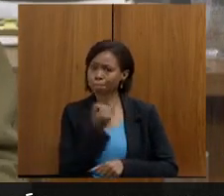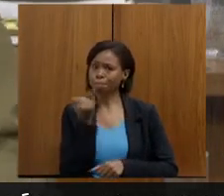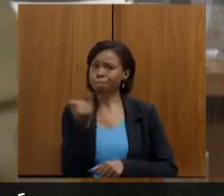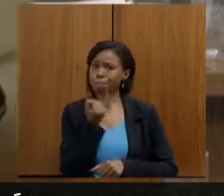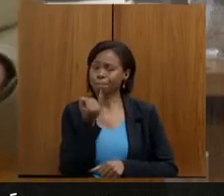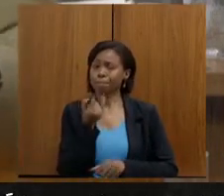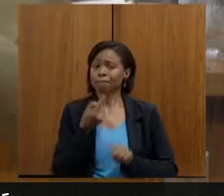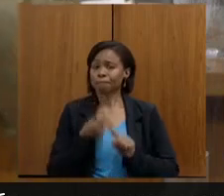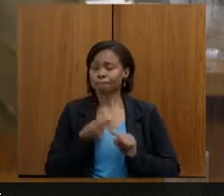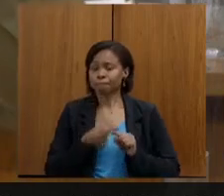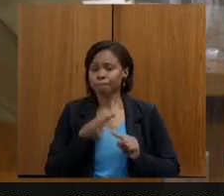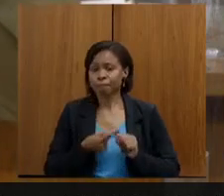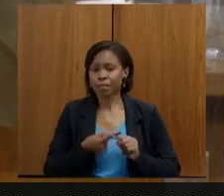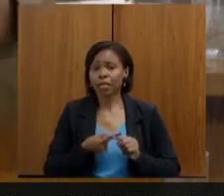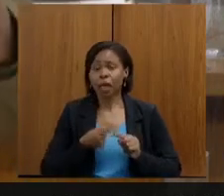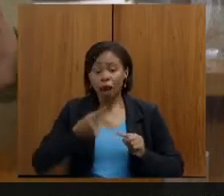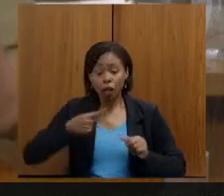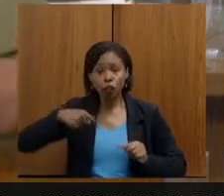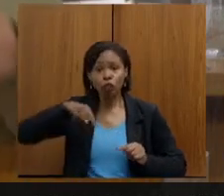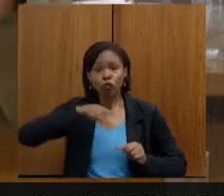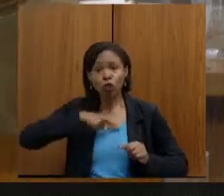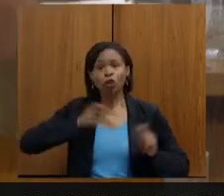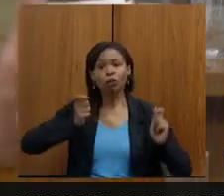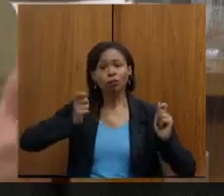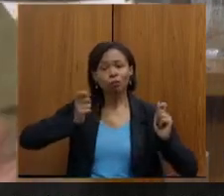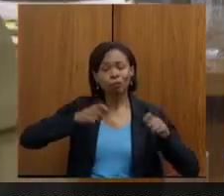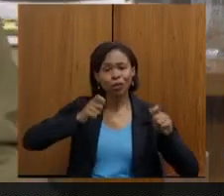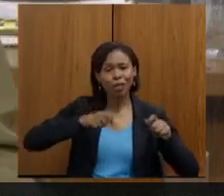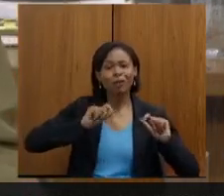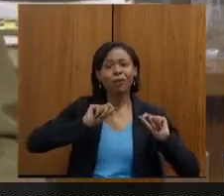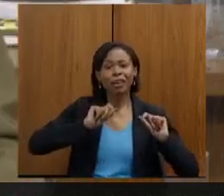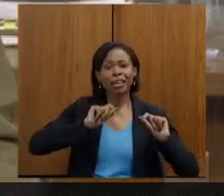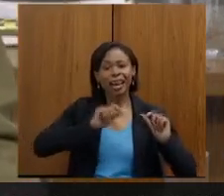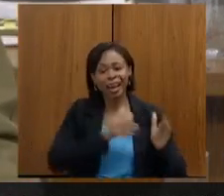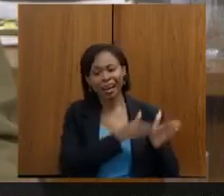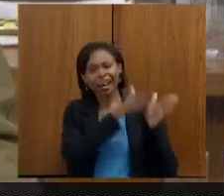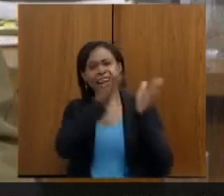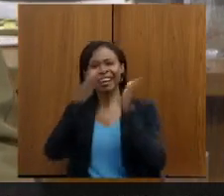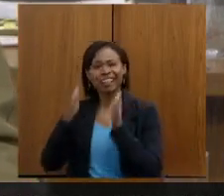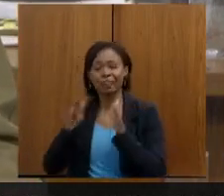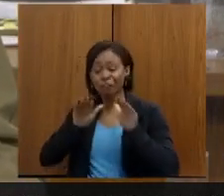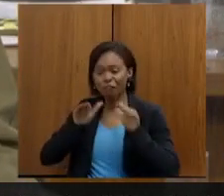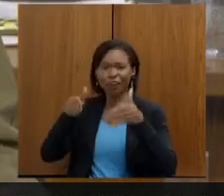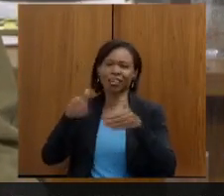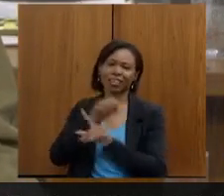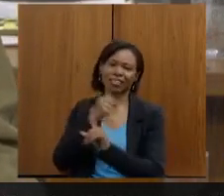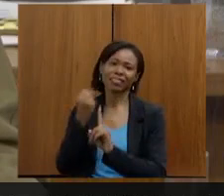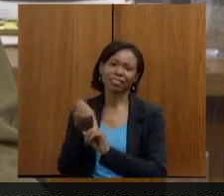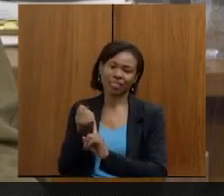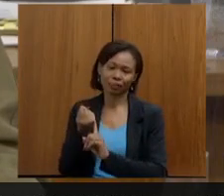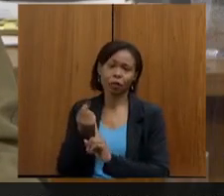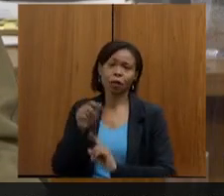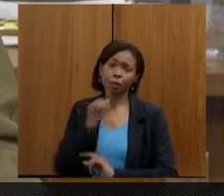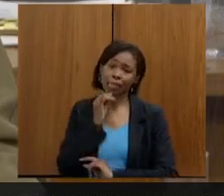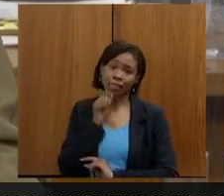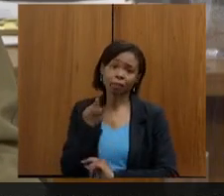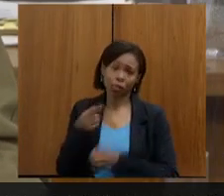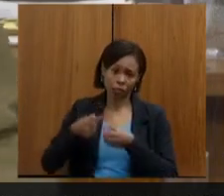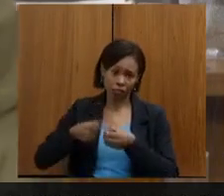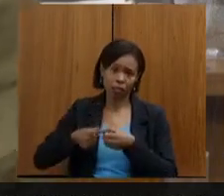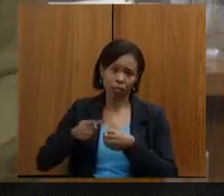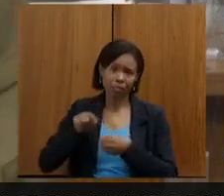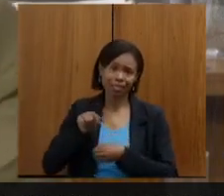inscrição que permitiu que a gente então pudesse zelar e fazer após próximo à parte né focar no cidadão esse exemplo de Coromandel